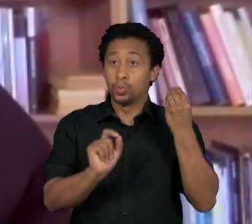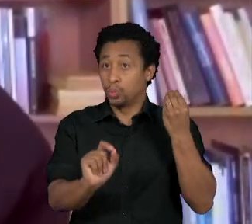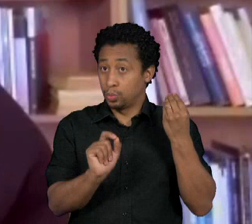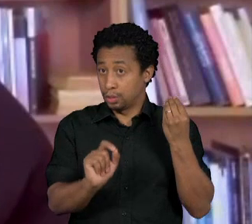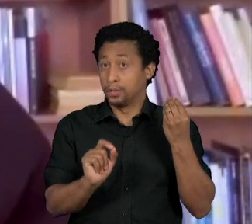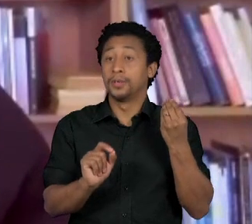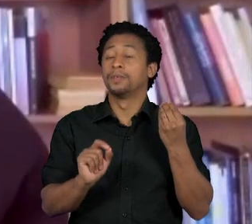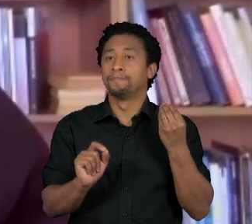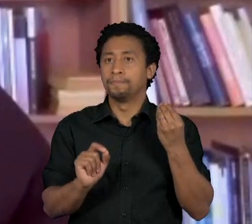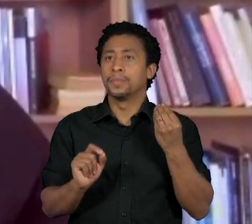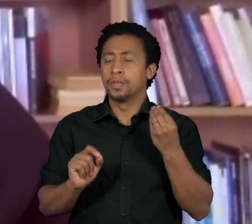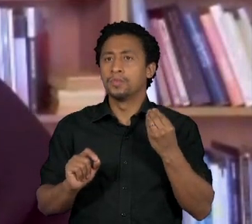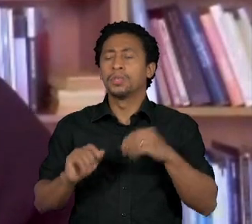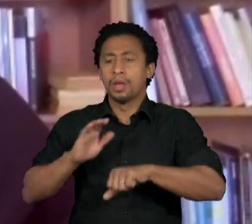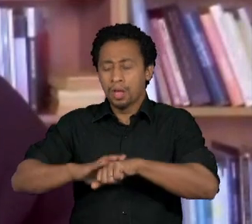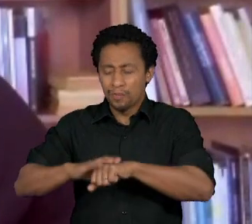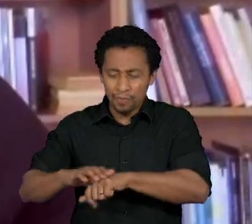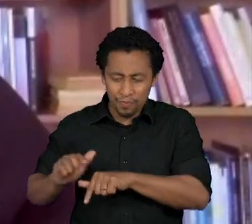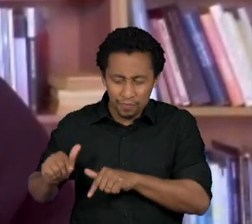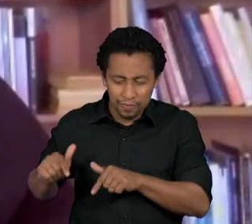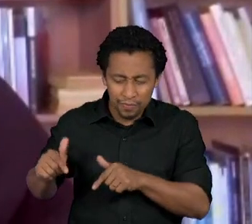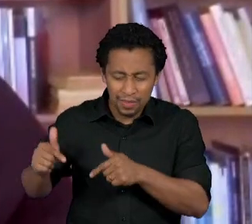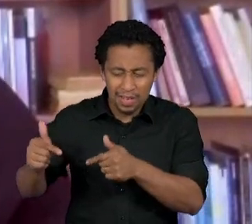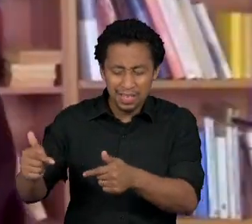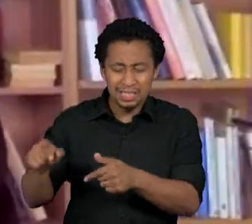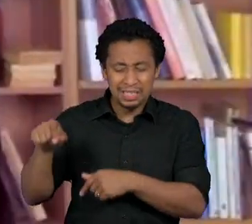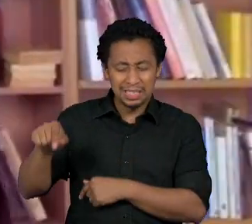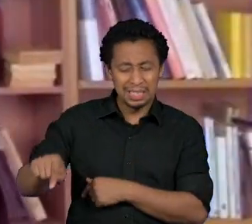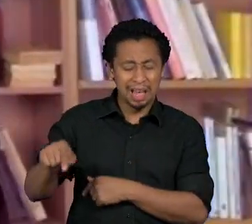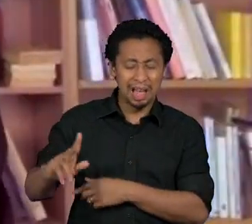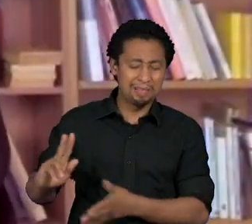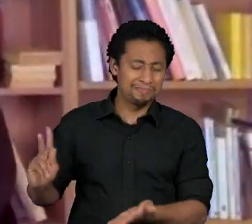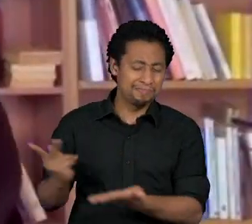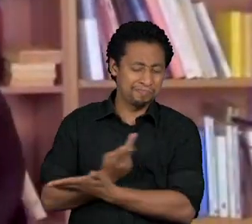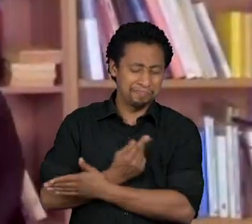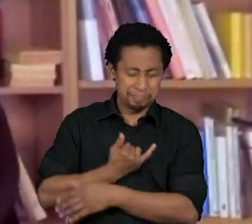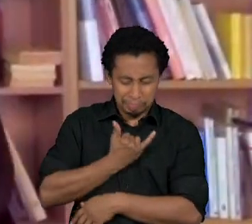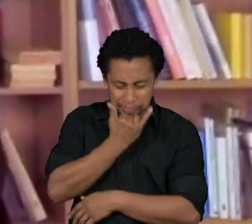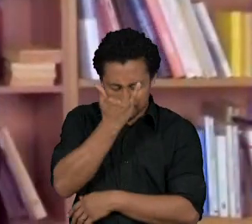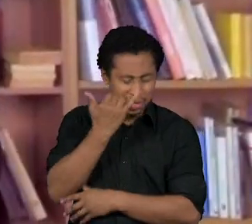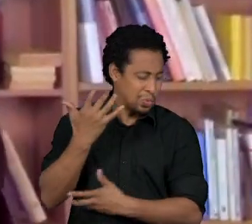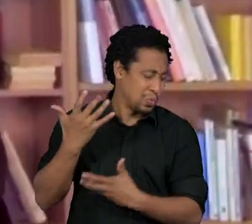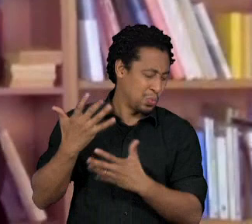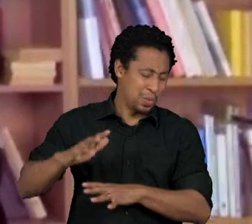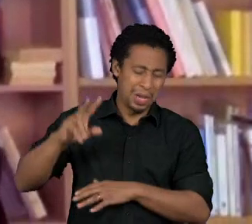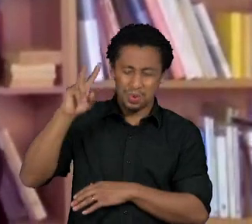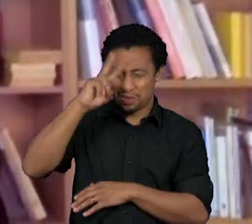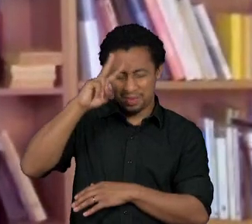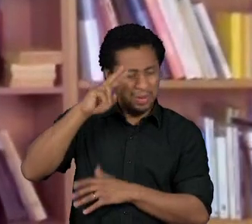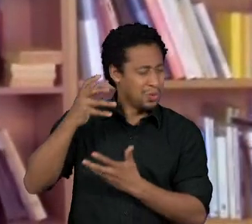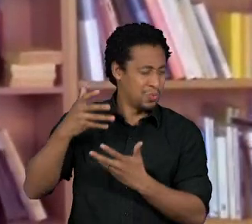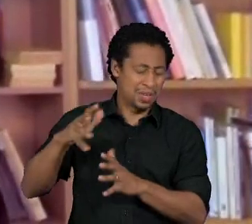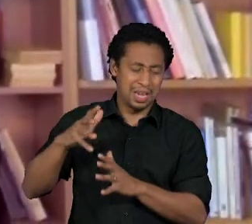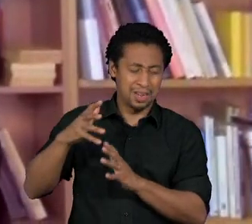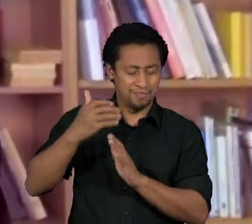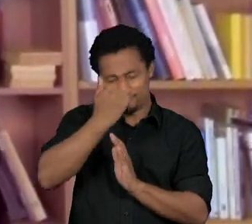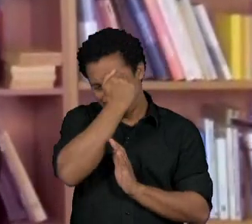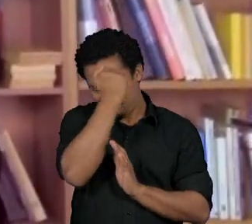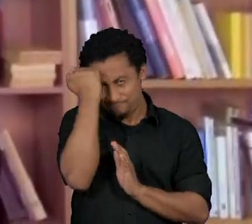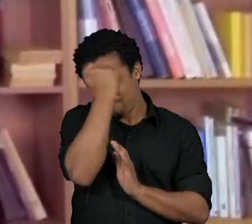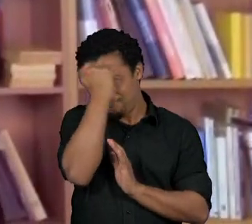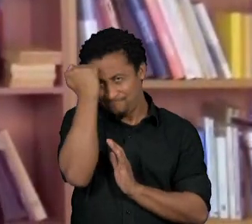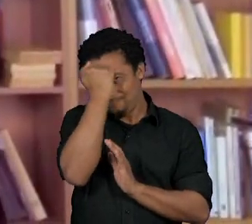algo de que você não gostaria de se lembrar. Posso citar vários esquecimentos impostos no Brasil.